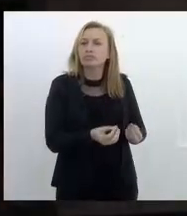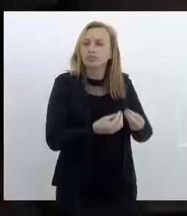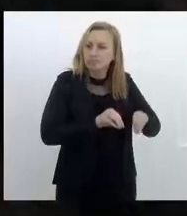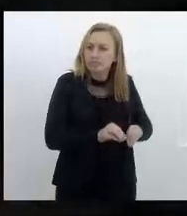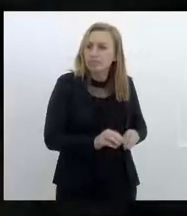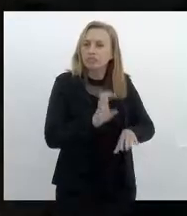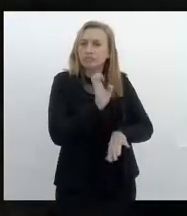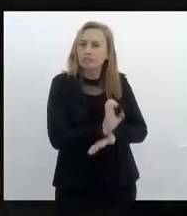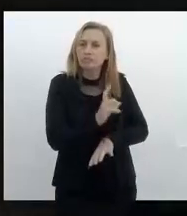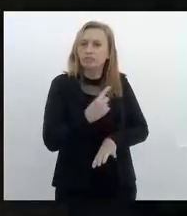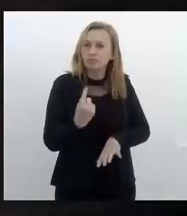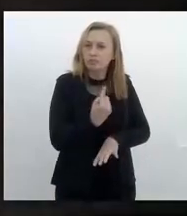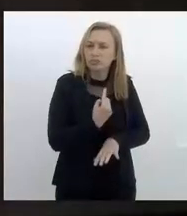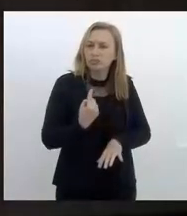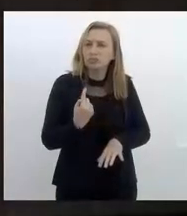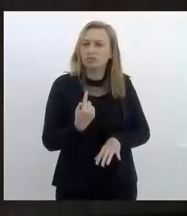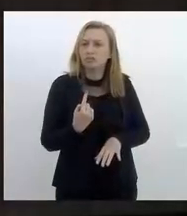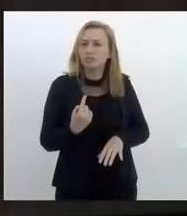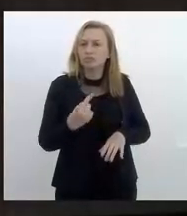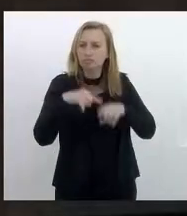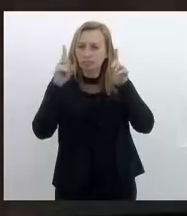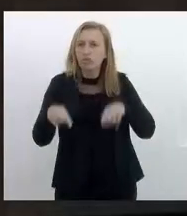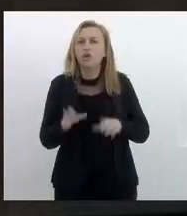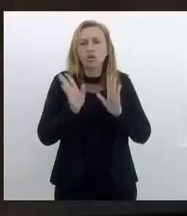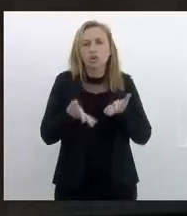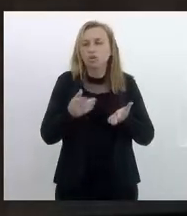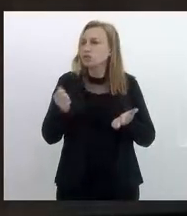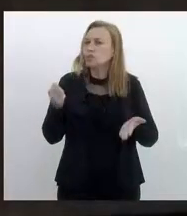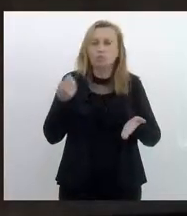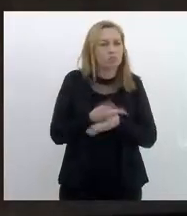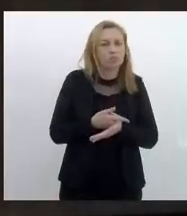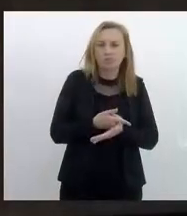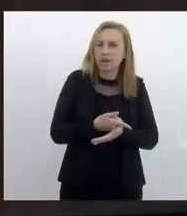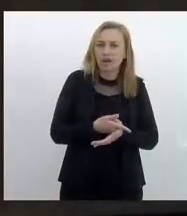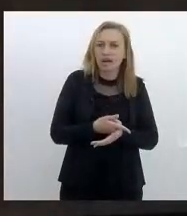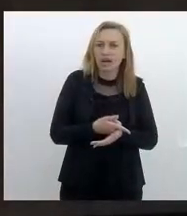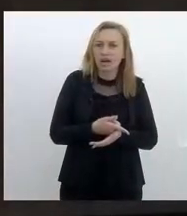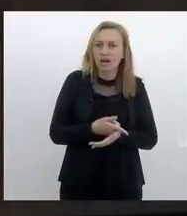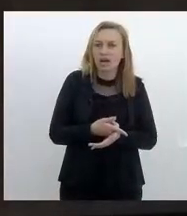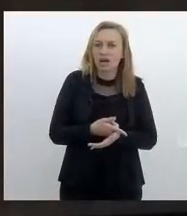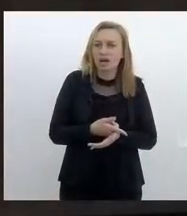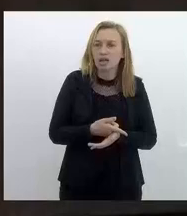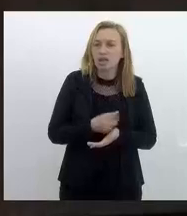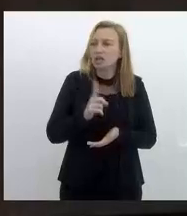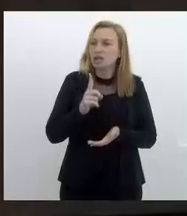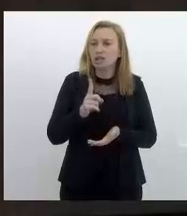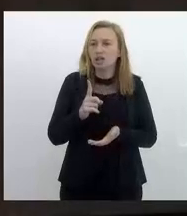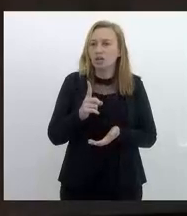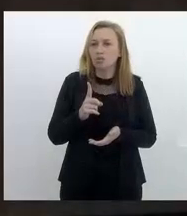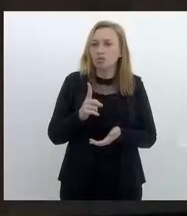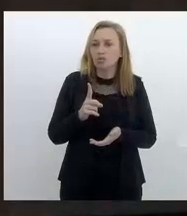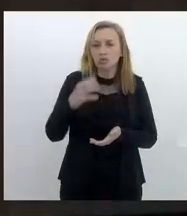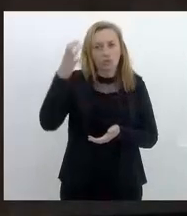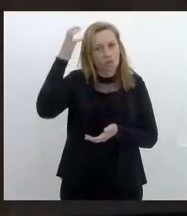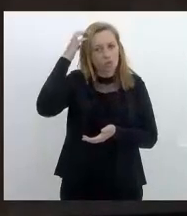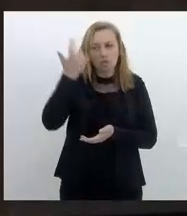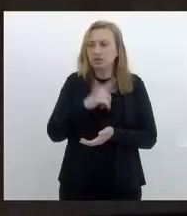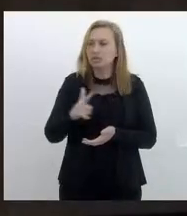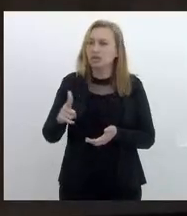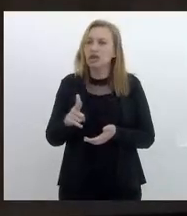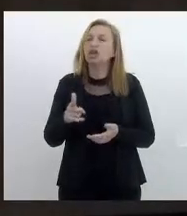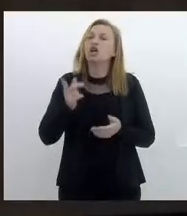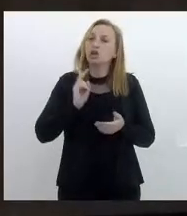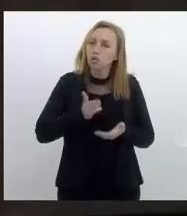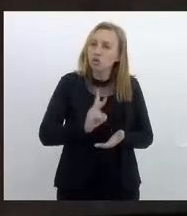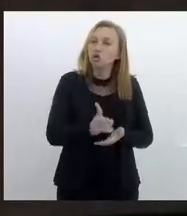todos nós servidor e postado e hoje o servidor não pode pagar essa conta que ele não construiu e ele contribuiu e continua